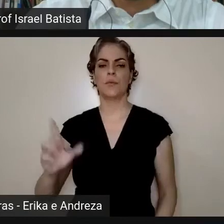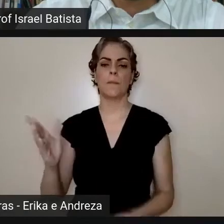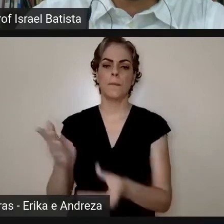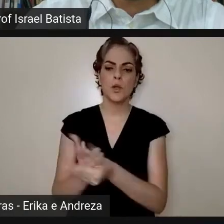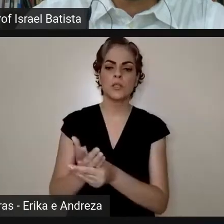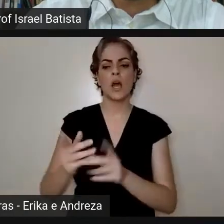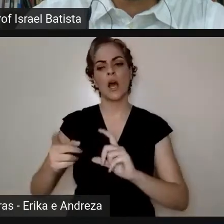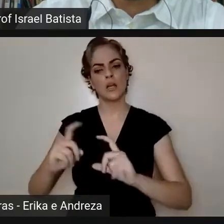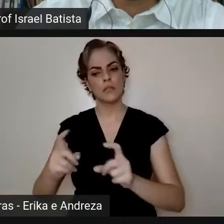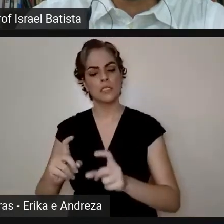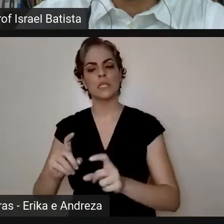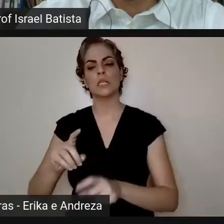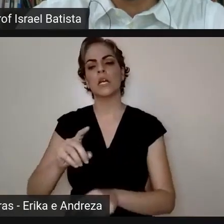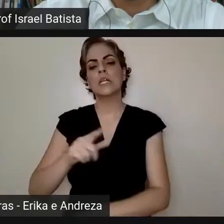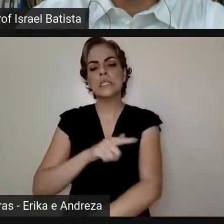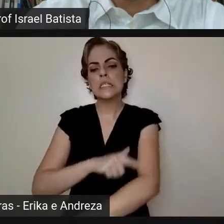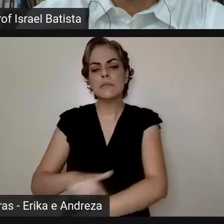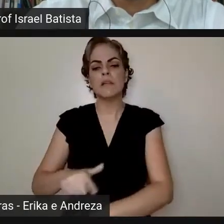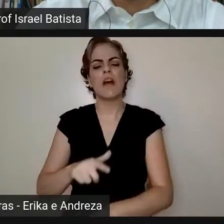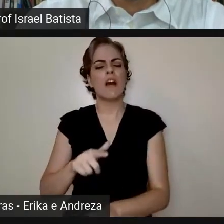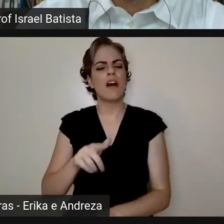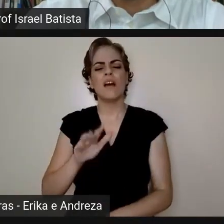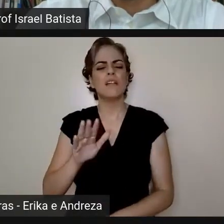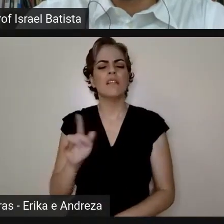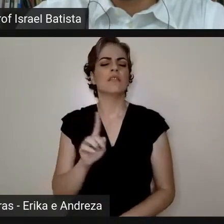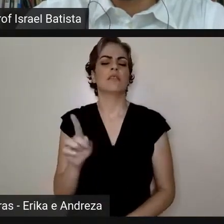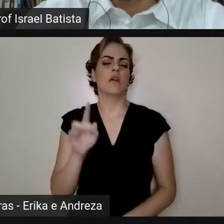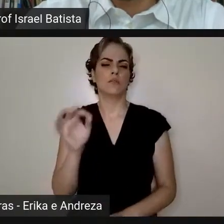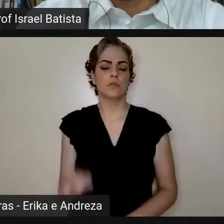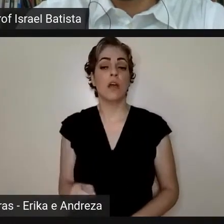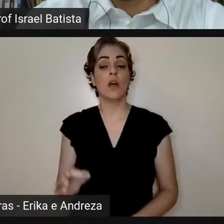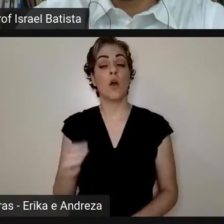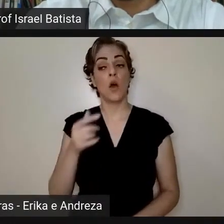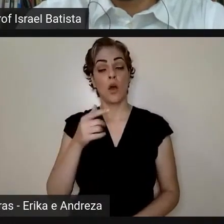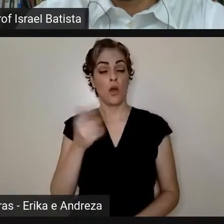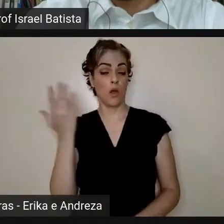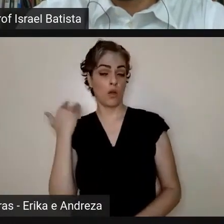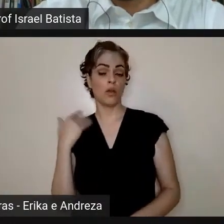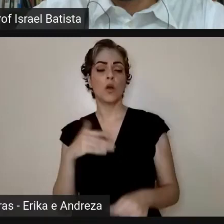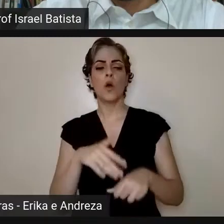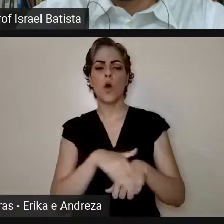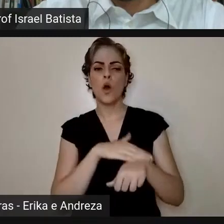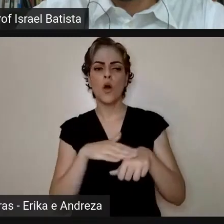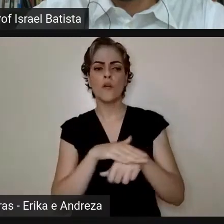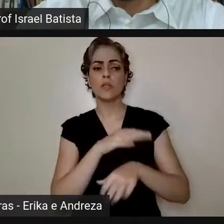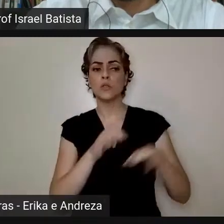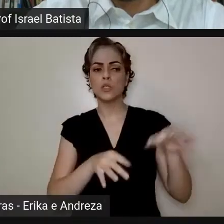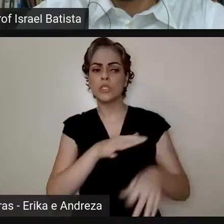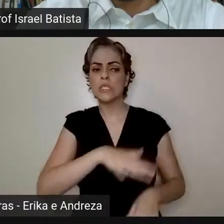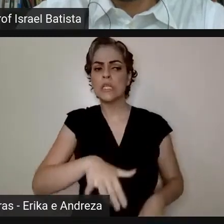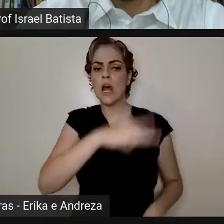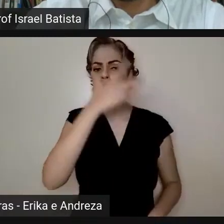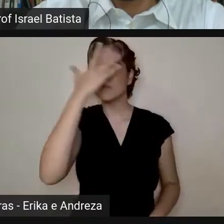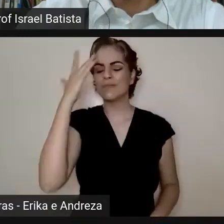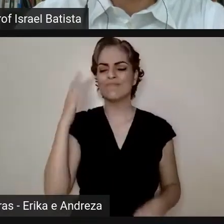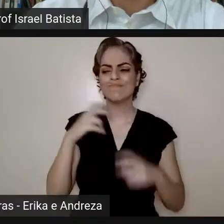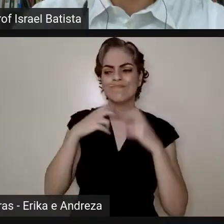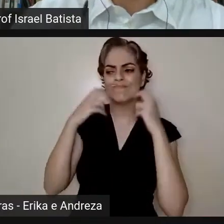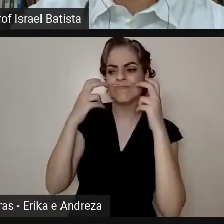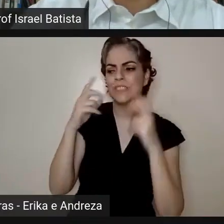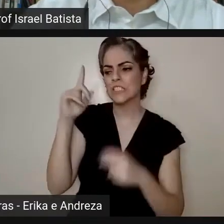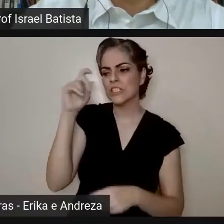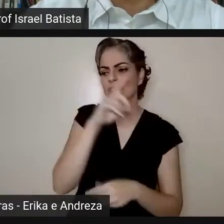não funciona como deveria. Outro dia eu estava conversando com servidores do judiciário que se sentem constrangidos de entrar com processo